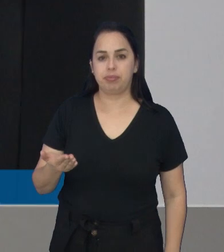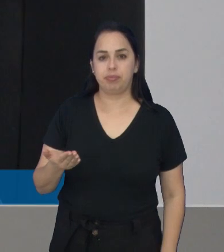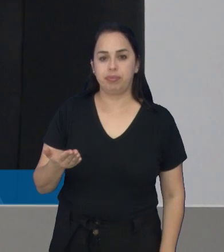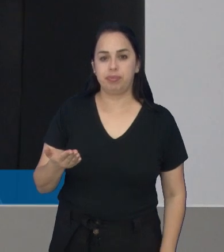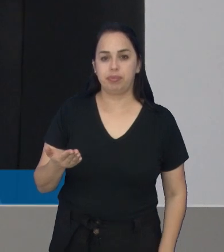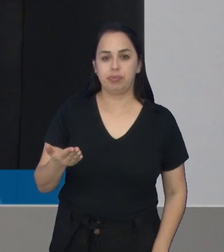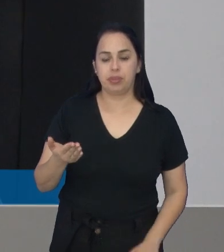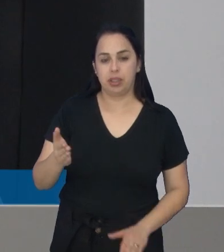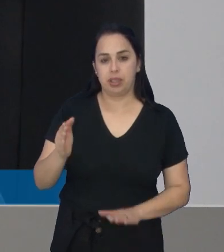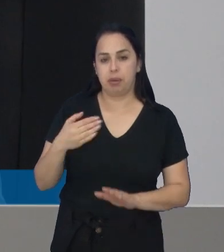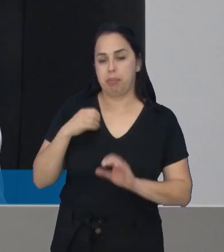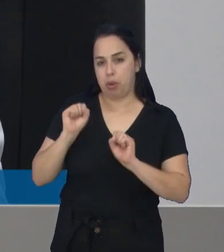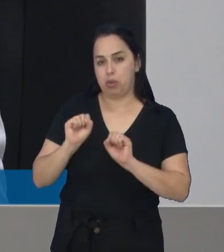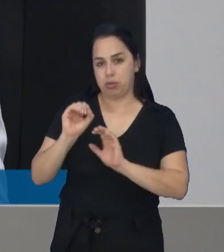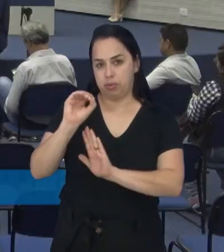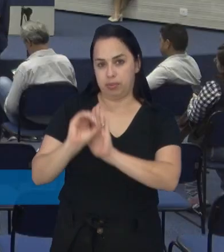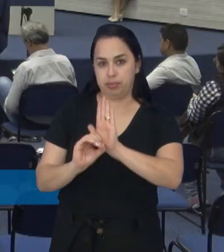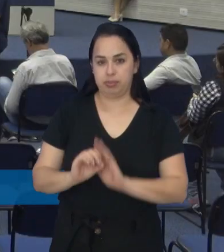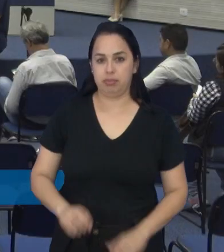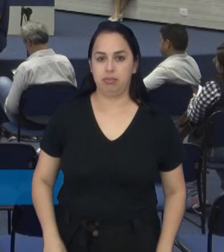esse registro